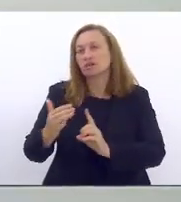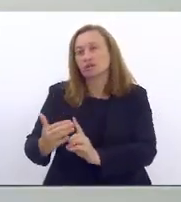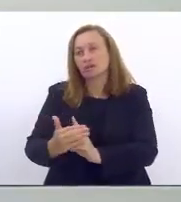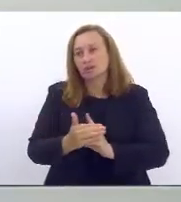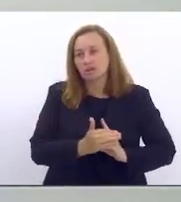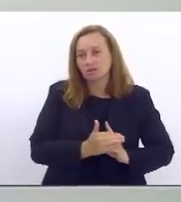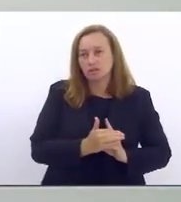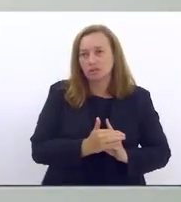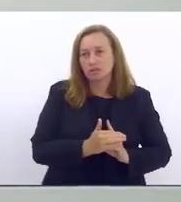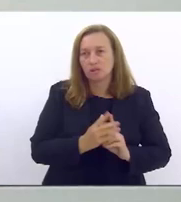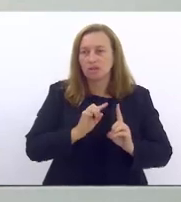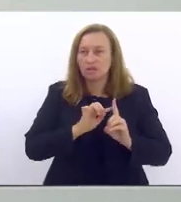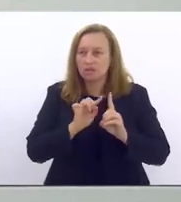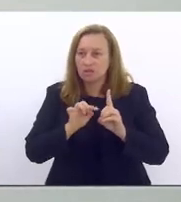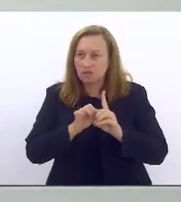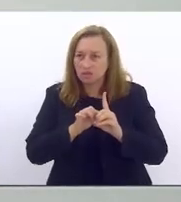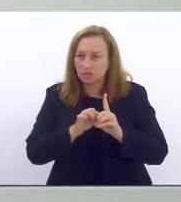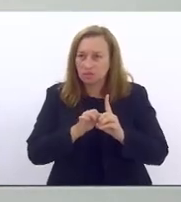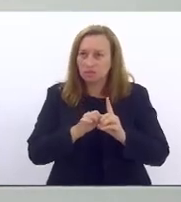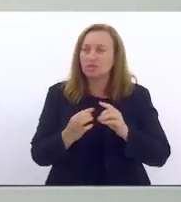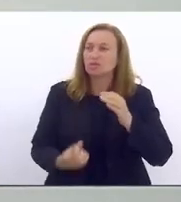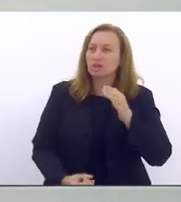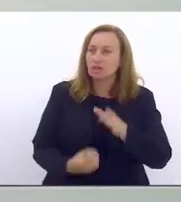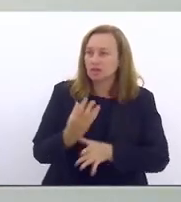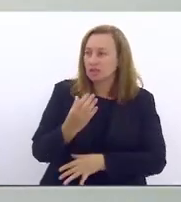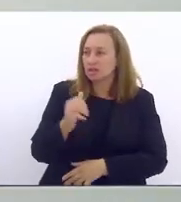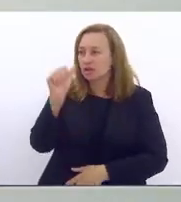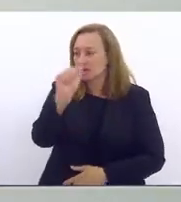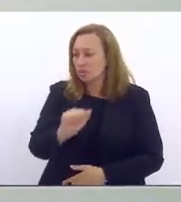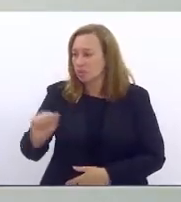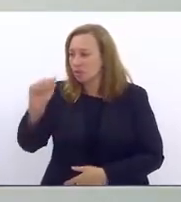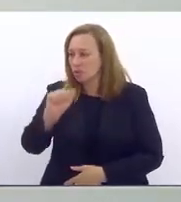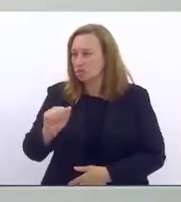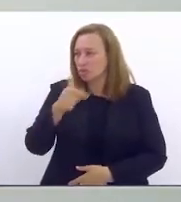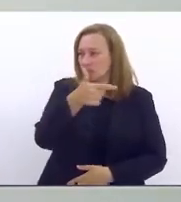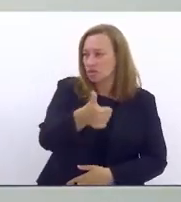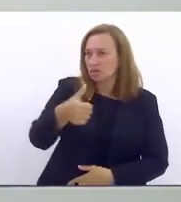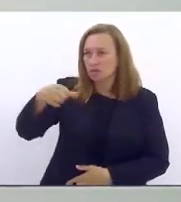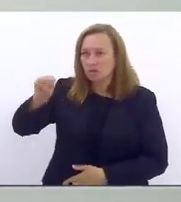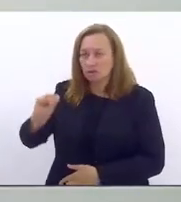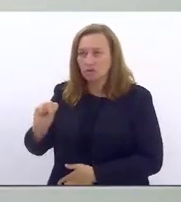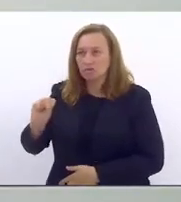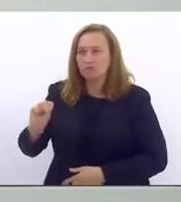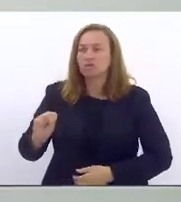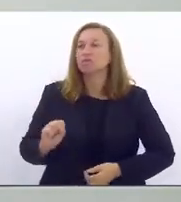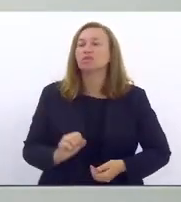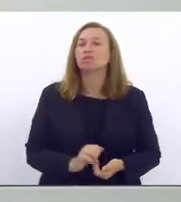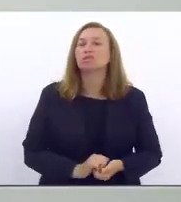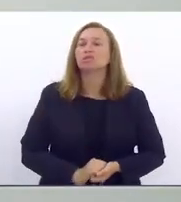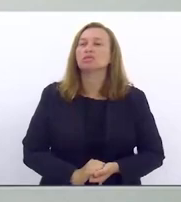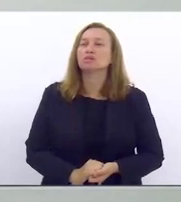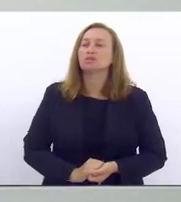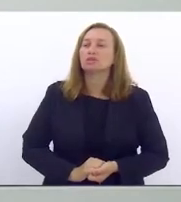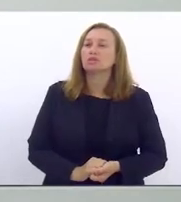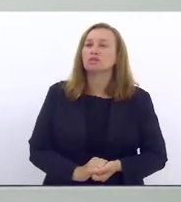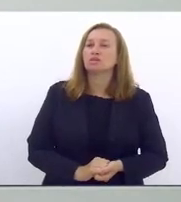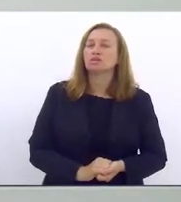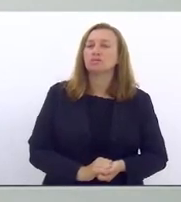O Acolher Gestante ele foi lançado em agosto, 18 de agosto de 2020, então ele já tem 3 anos e alguns meses aí.